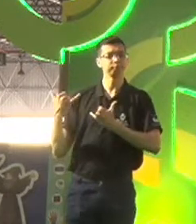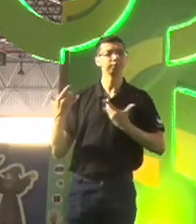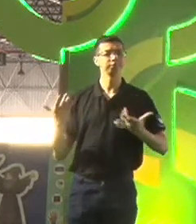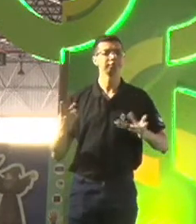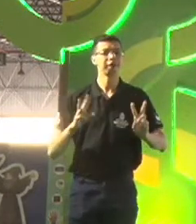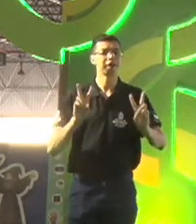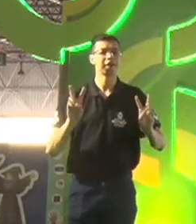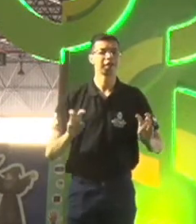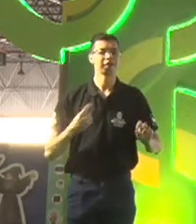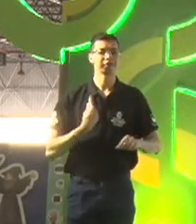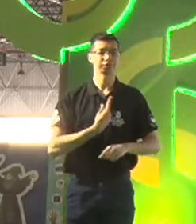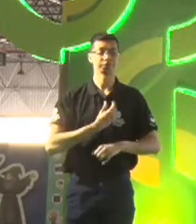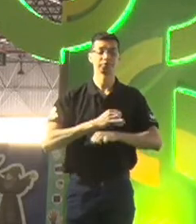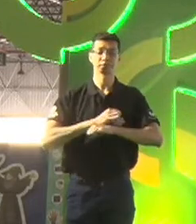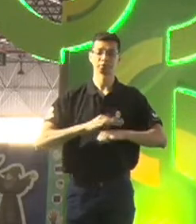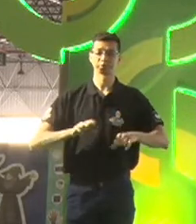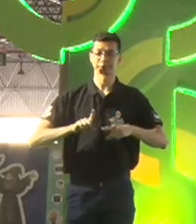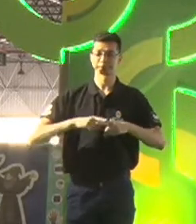isso